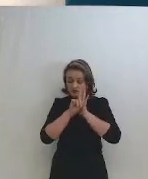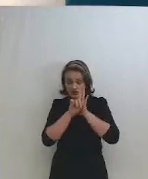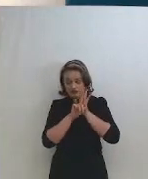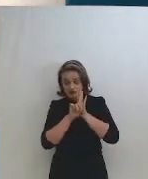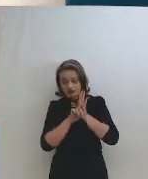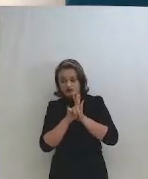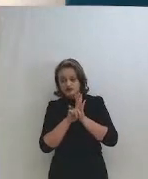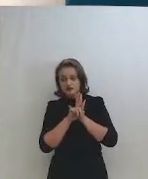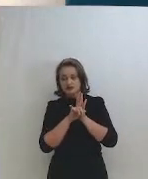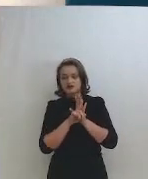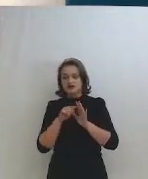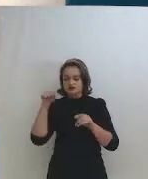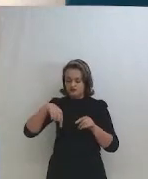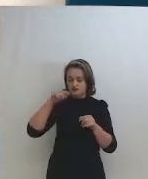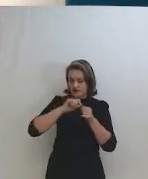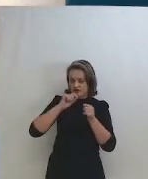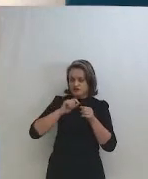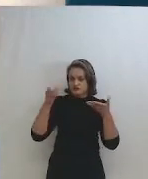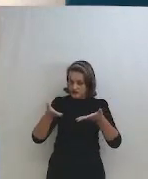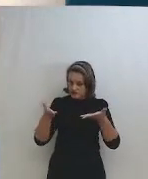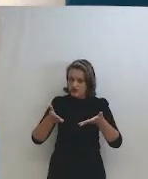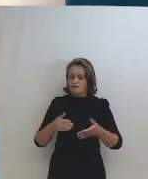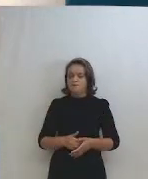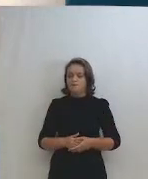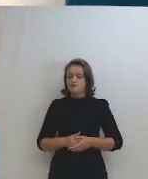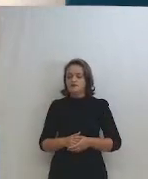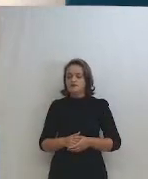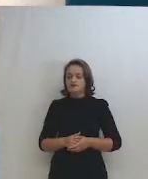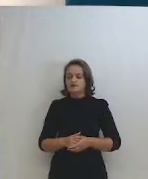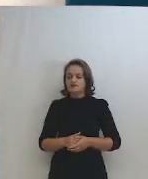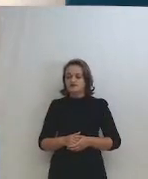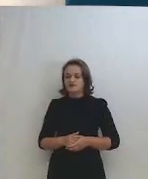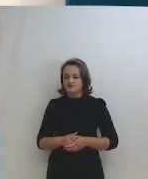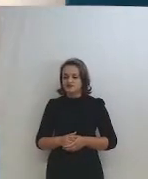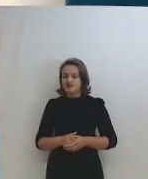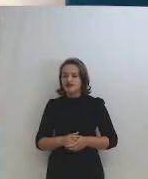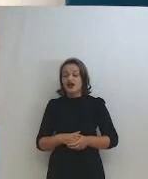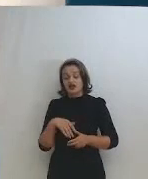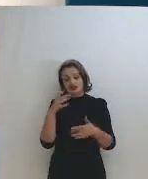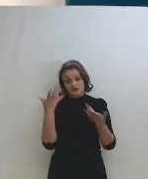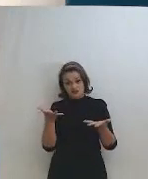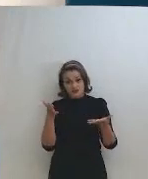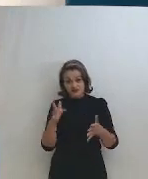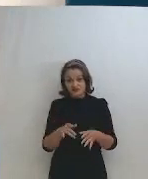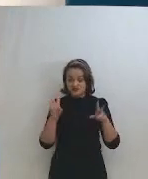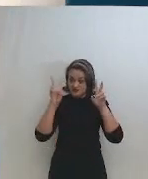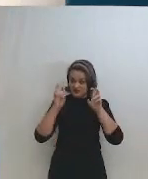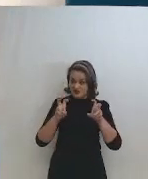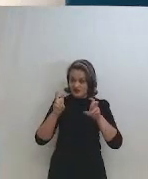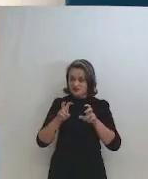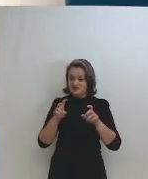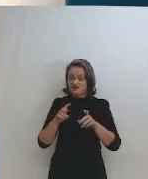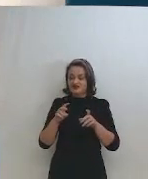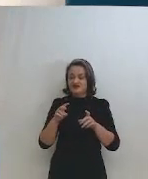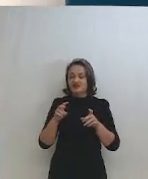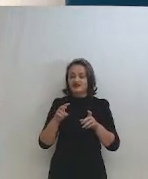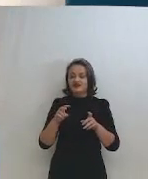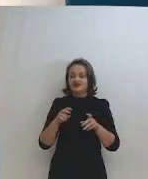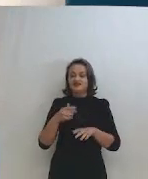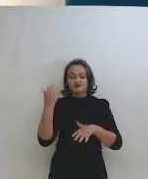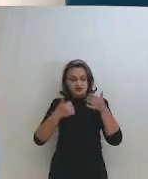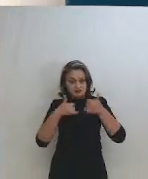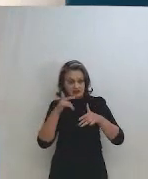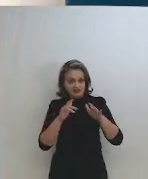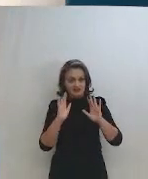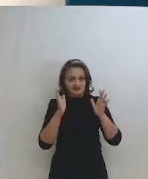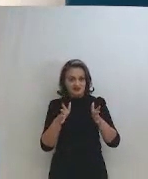das prisões preventivas. Excelências, no que tange ao recorrente José Raimundo, e eu fiz